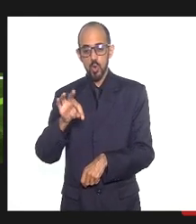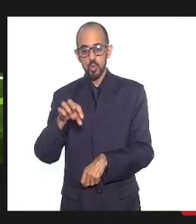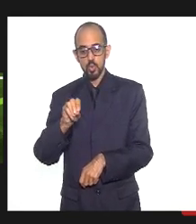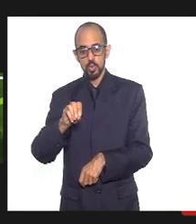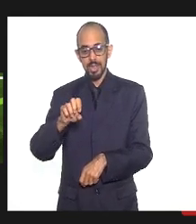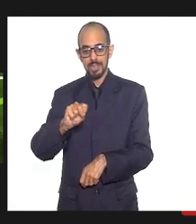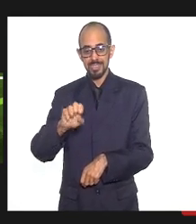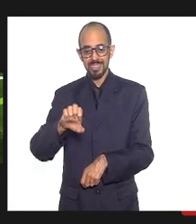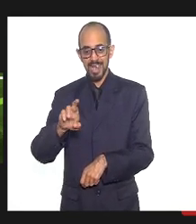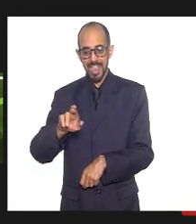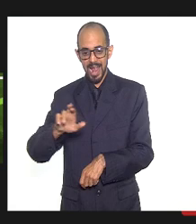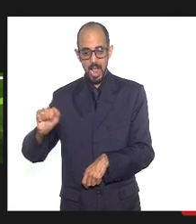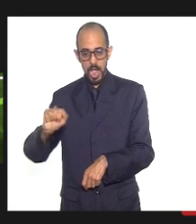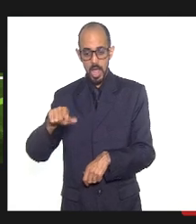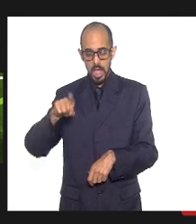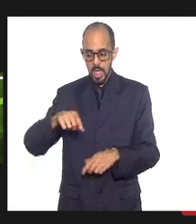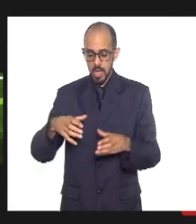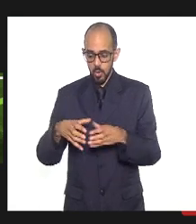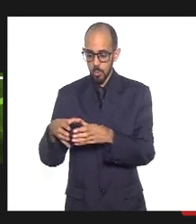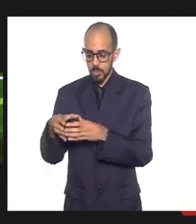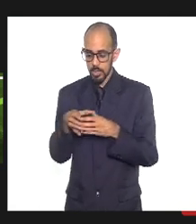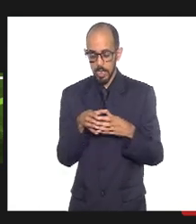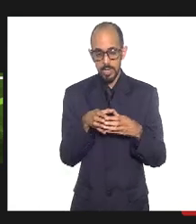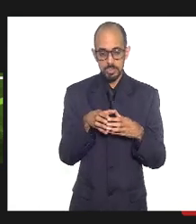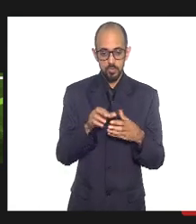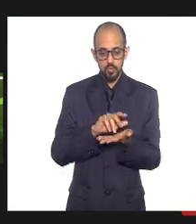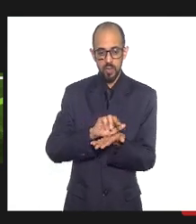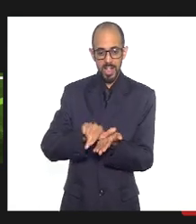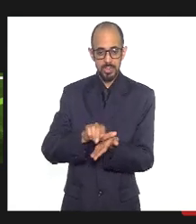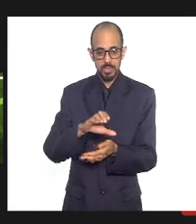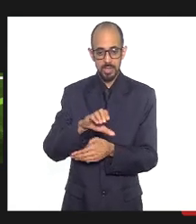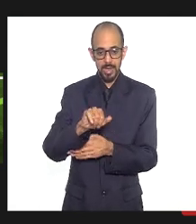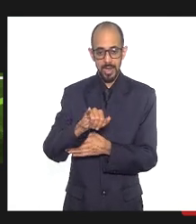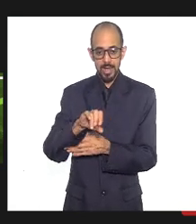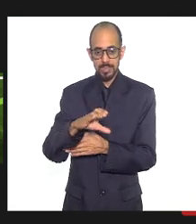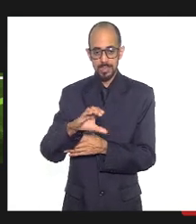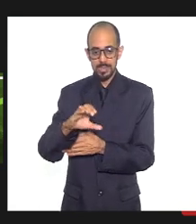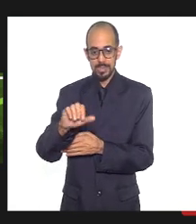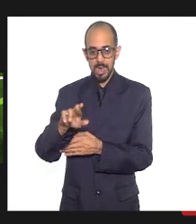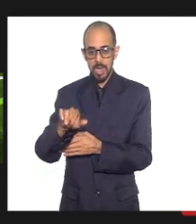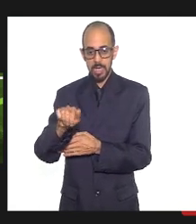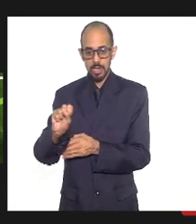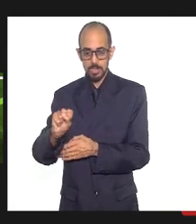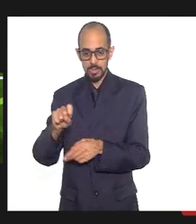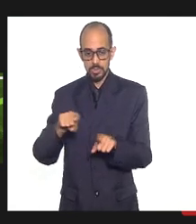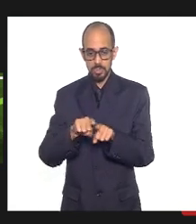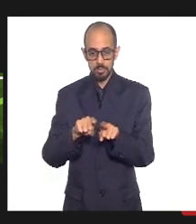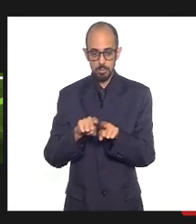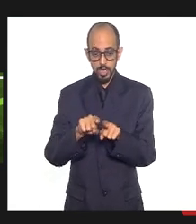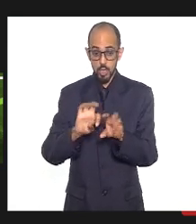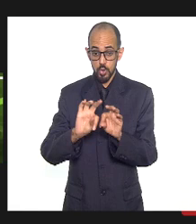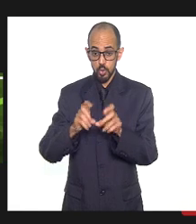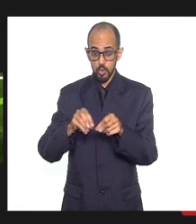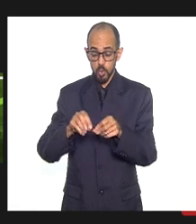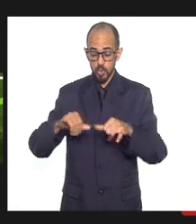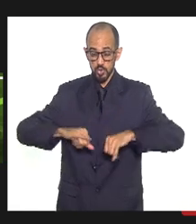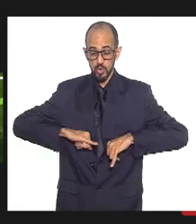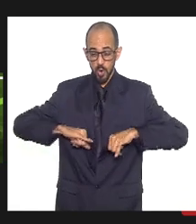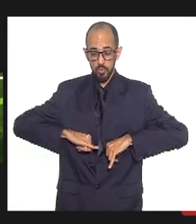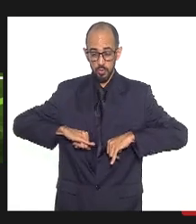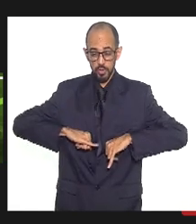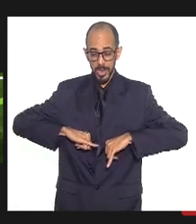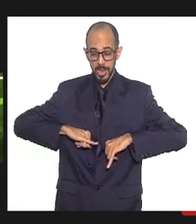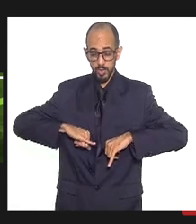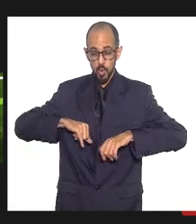um conjunto de muitas comunidades caiçaras, né, todas sofrendo com a especulação imobiliária, com essa